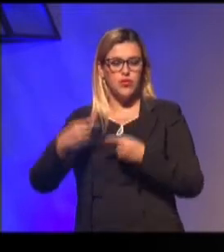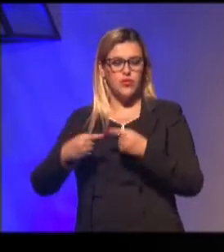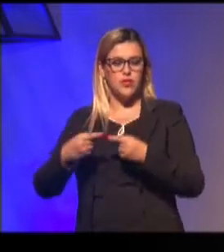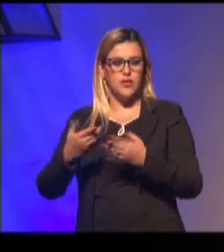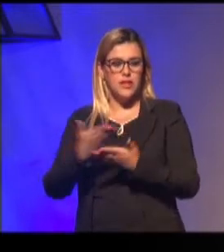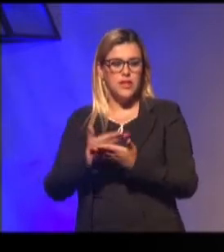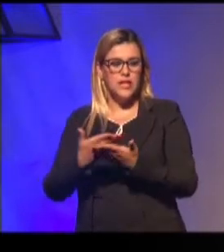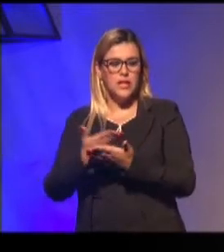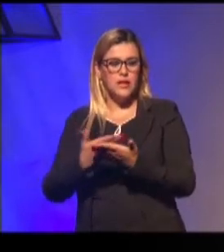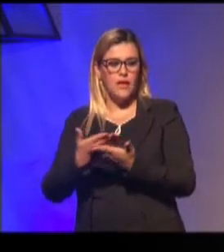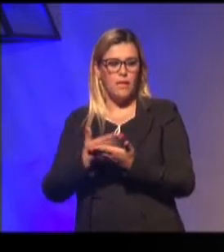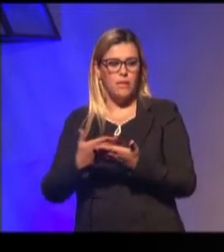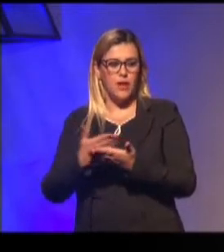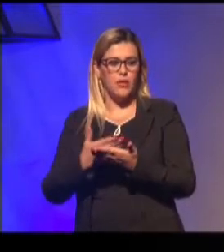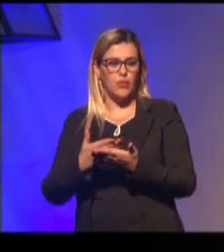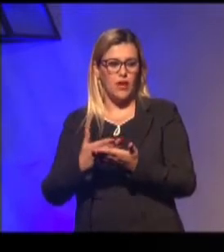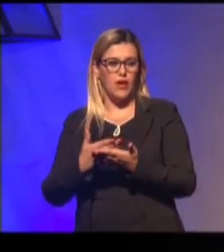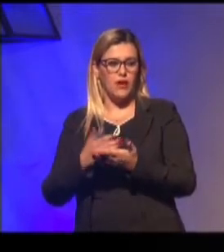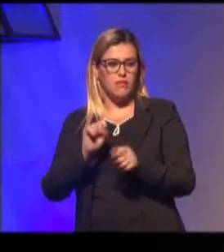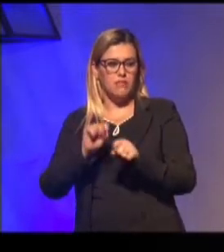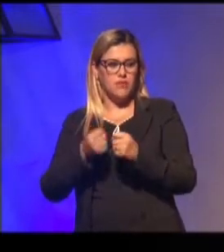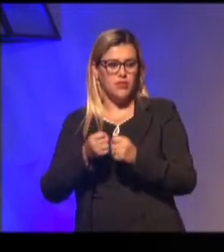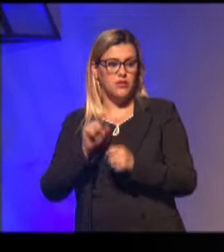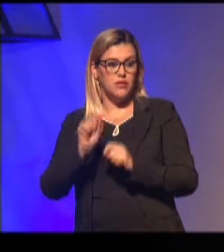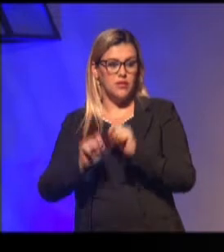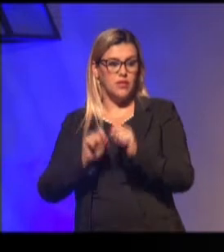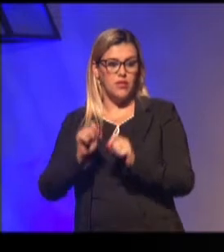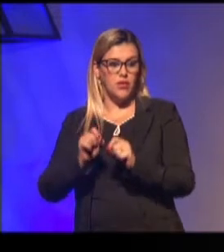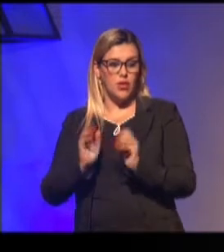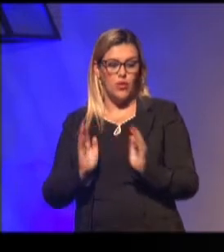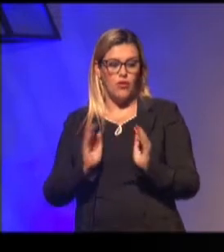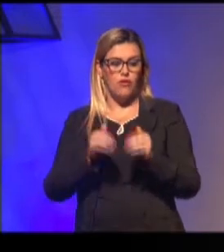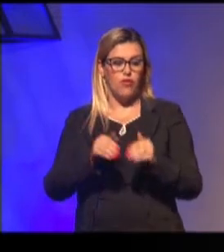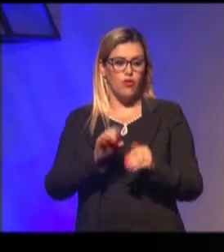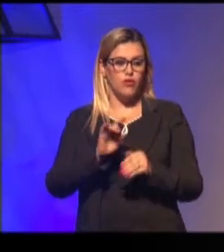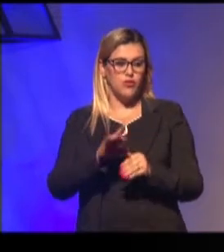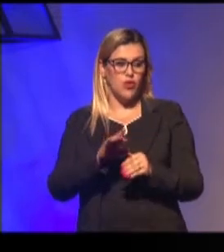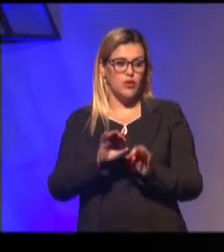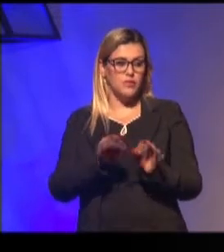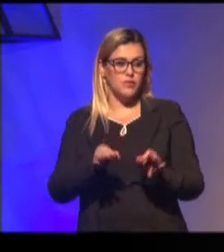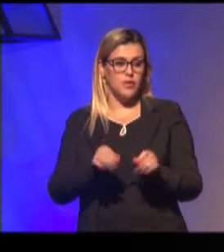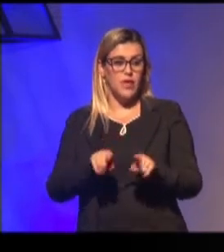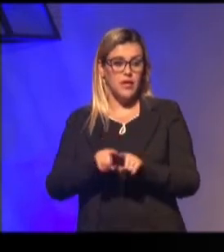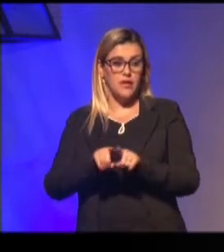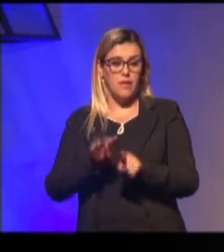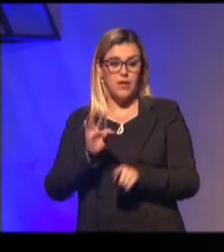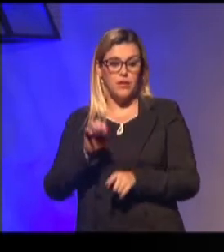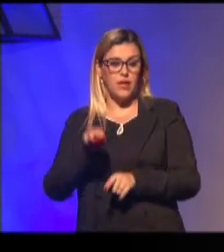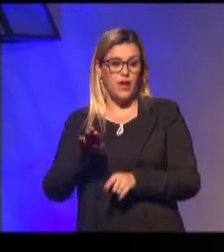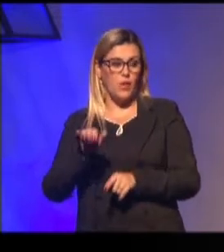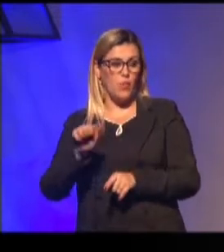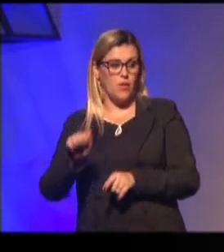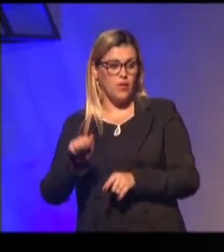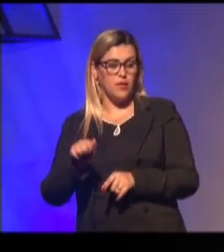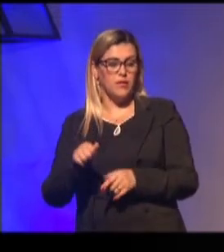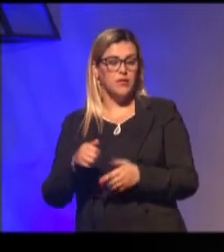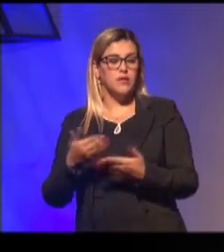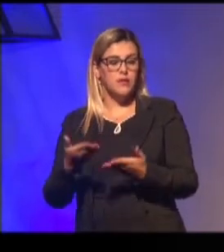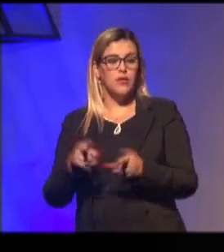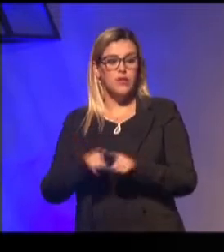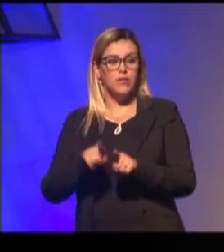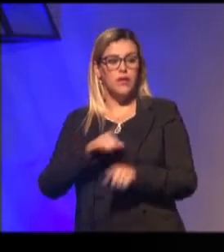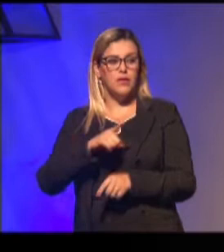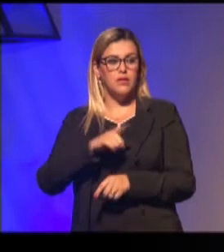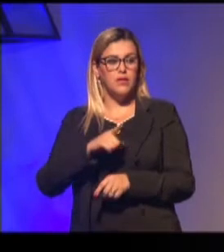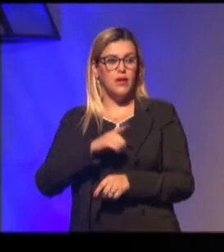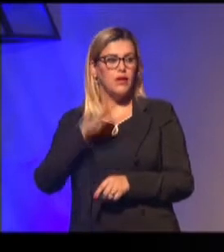de lesões do sistema nervoso periférico, e o enfoque aqui não vai ser as síndromes compressivas, mas sim as lesões traumáticas desse sistema, a gente tem que também